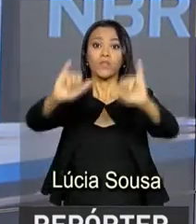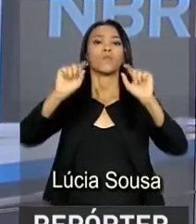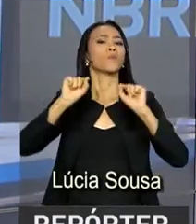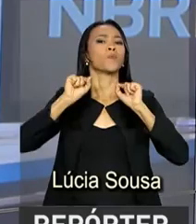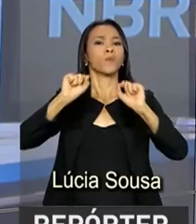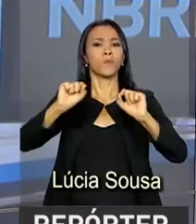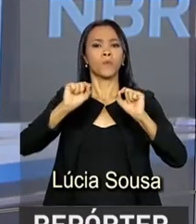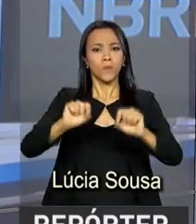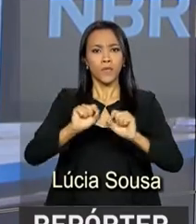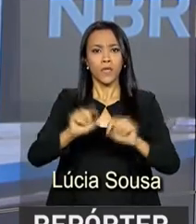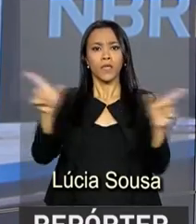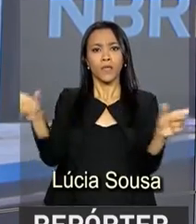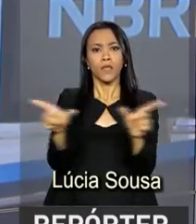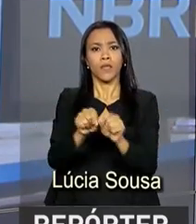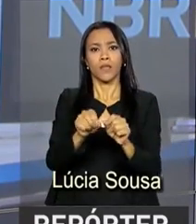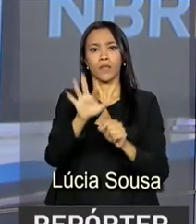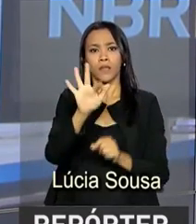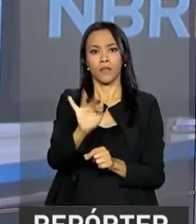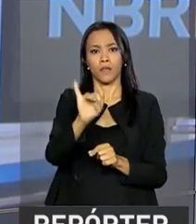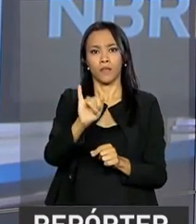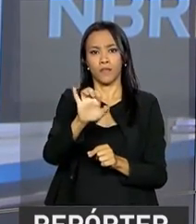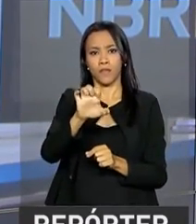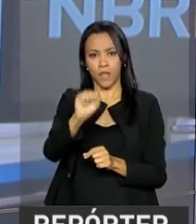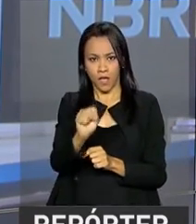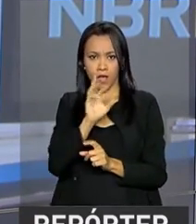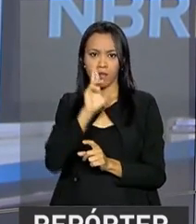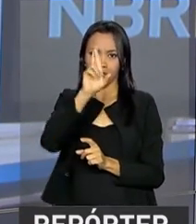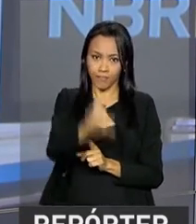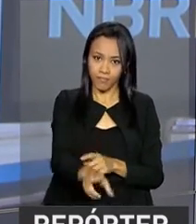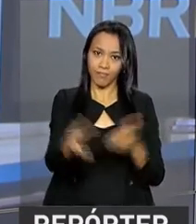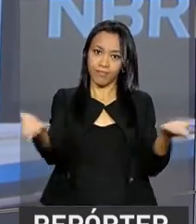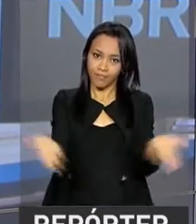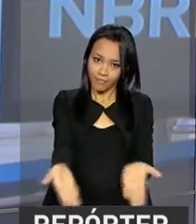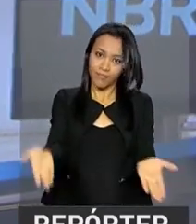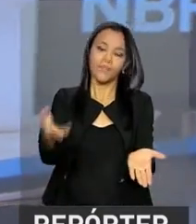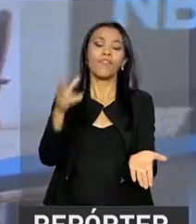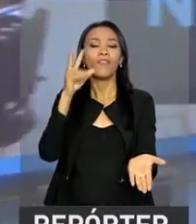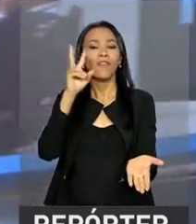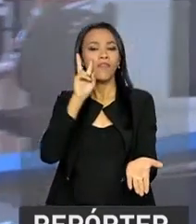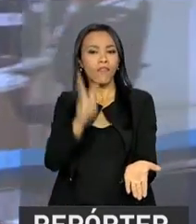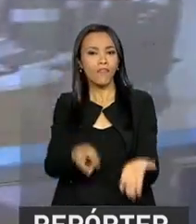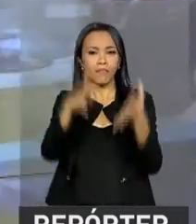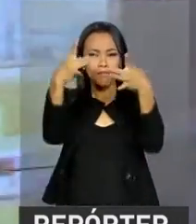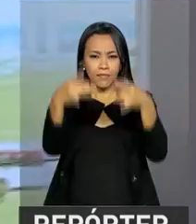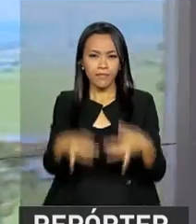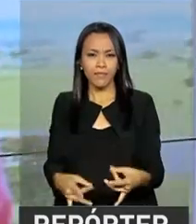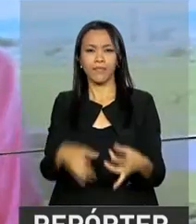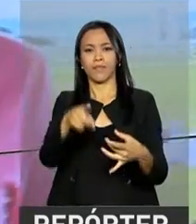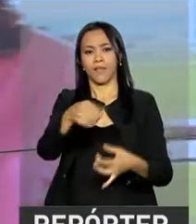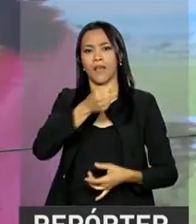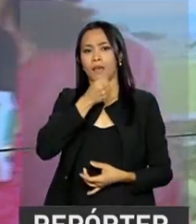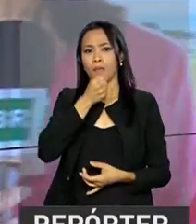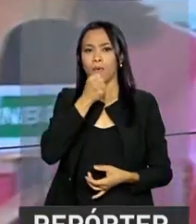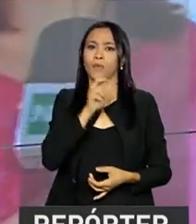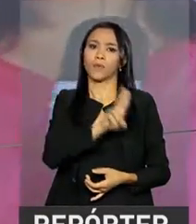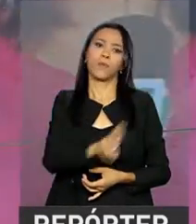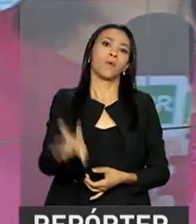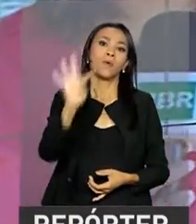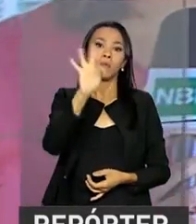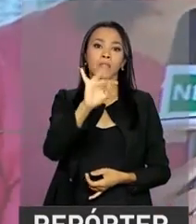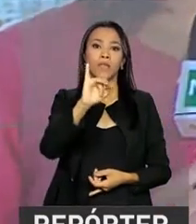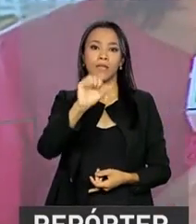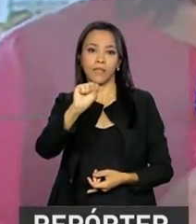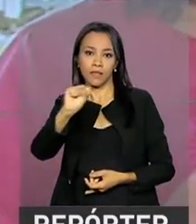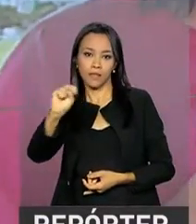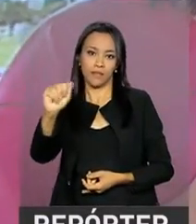seletivo do fies o fundo de financiamento estudantil vamos saber os detalhes com o repórter thaísa dias que conversa com a gente ao